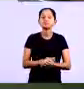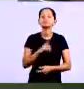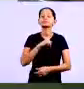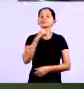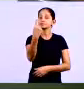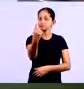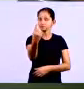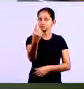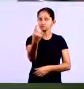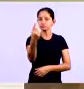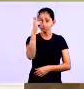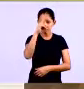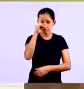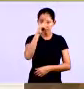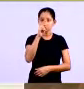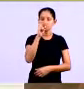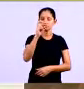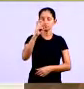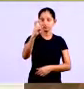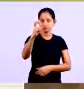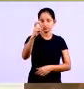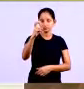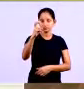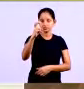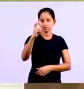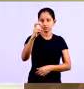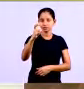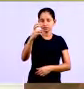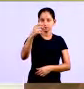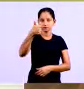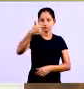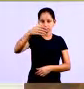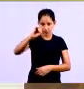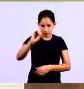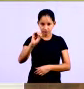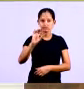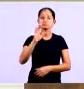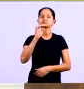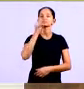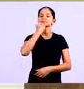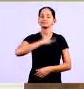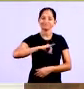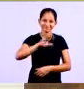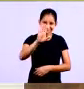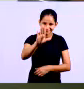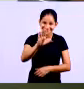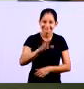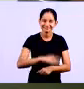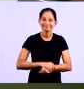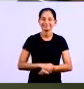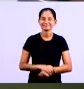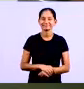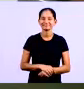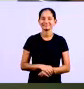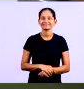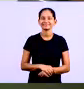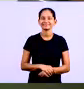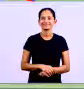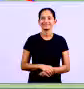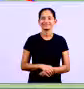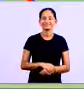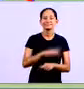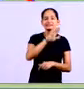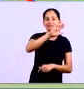coisinha, 510 a 17% de 3.000. Aí, viu? Professor? Obrigado, professor. Então aqui